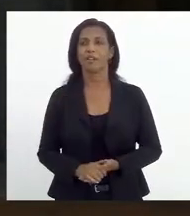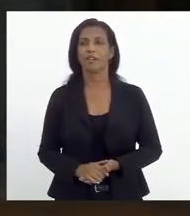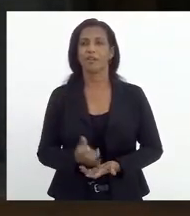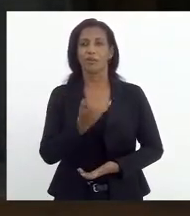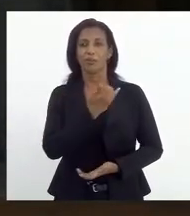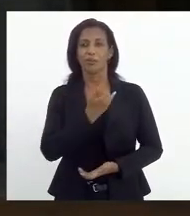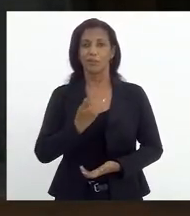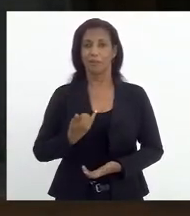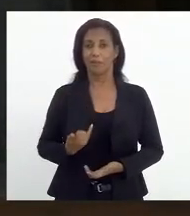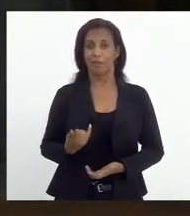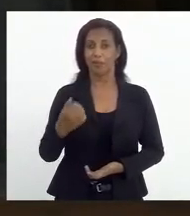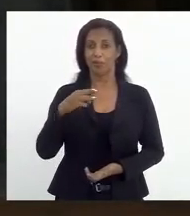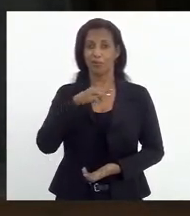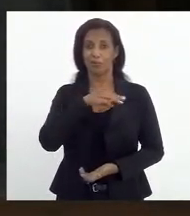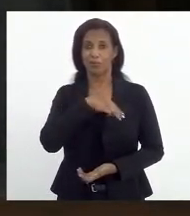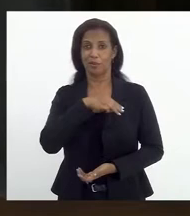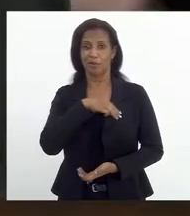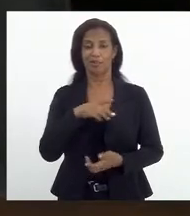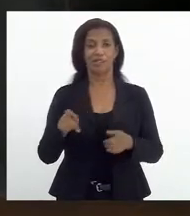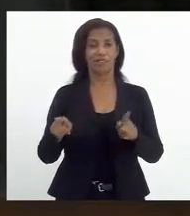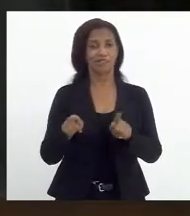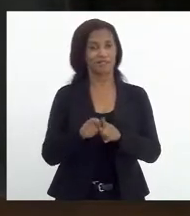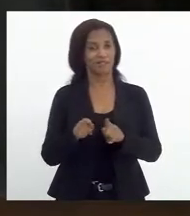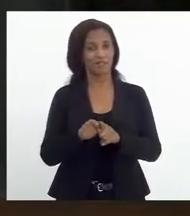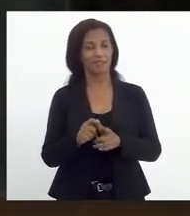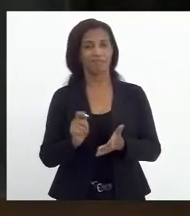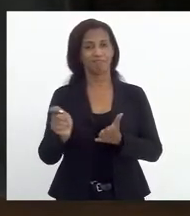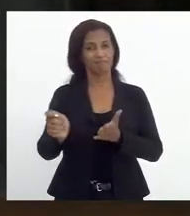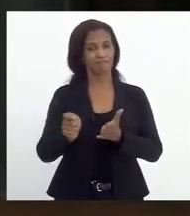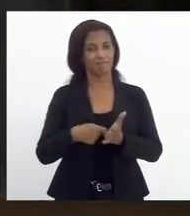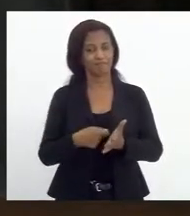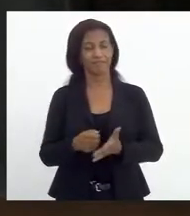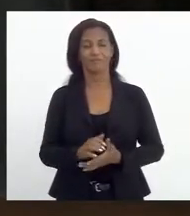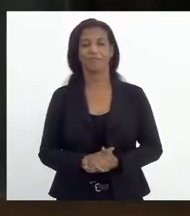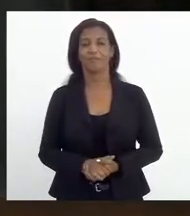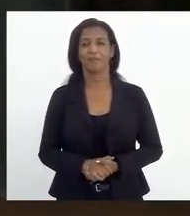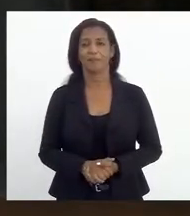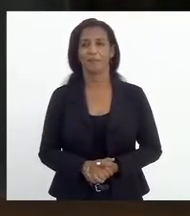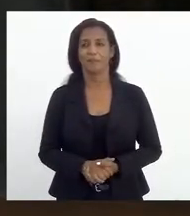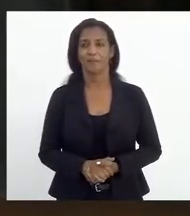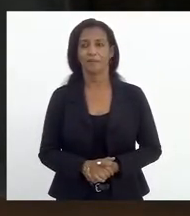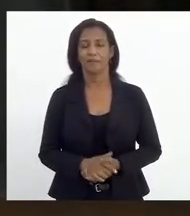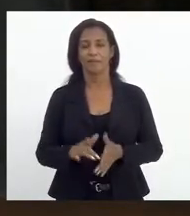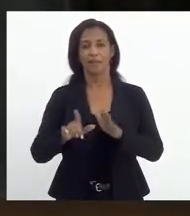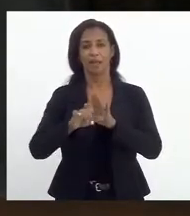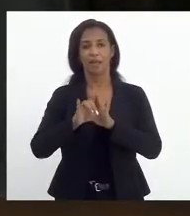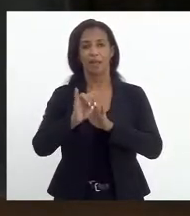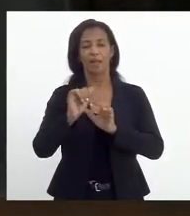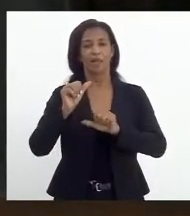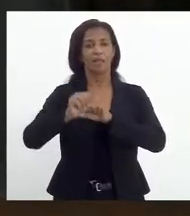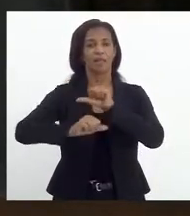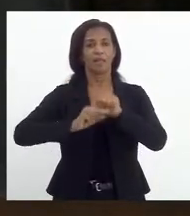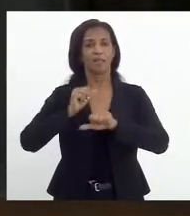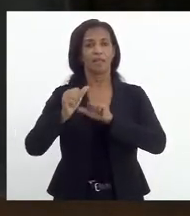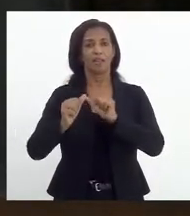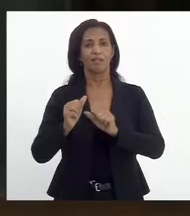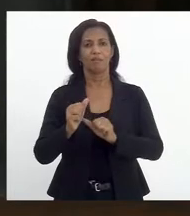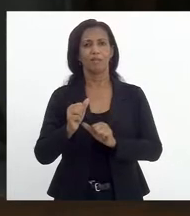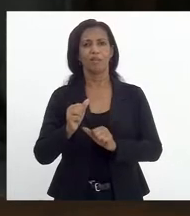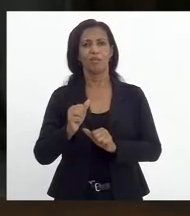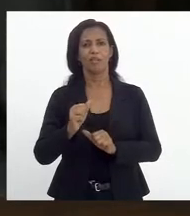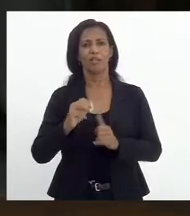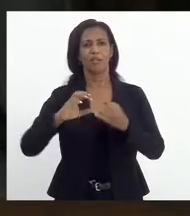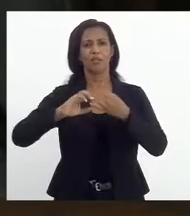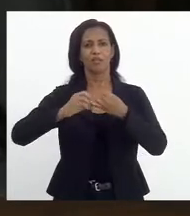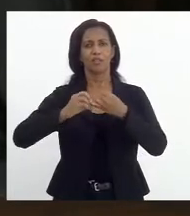imperador de Madureira, também sancionamos a lei que altera o calendário, criando a feijoada da tia